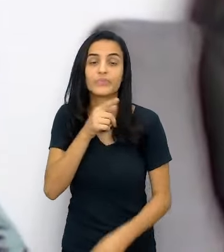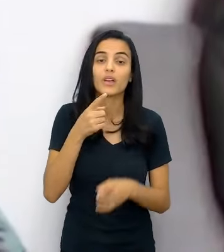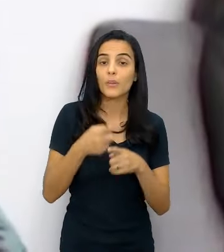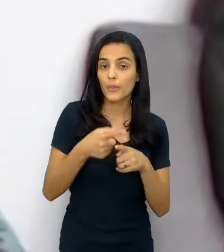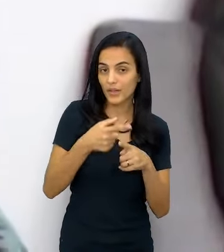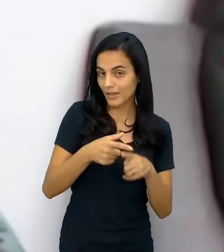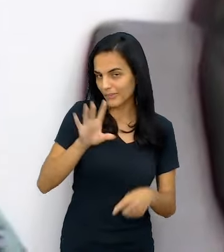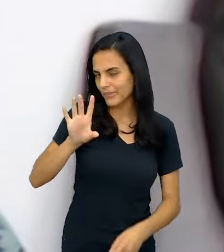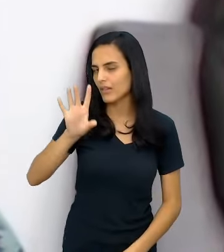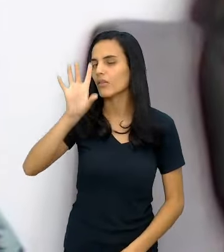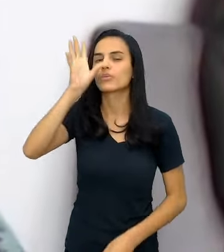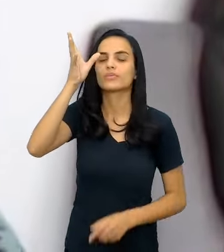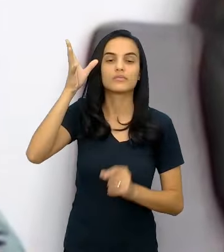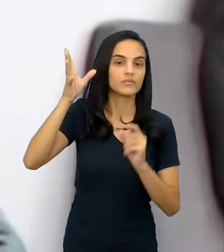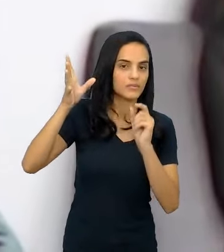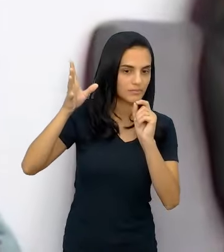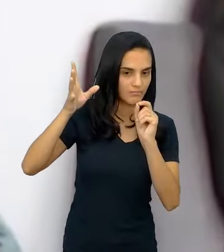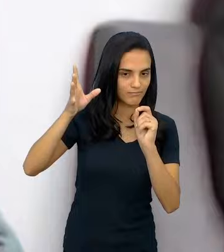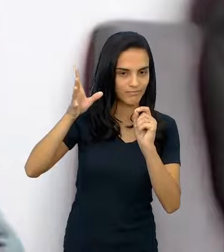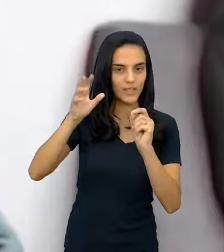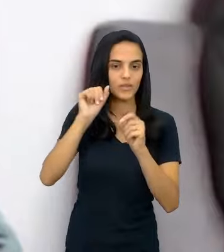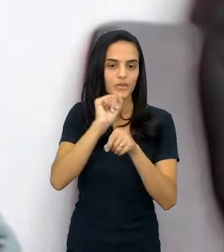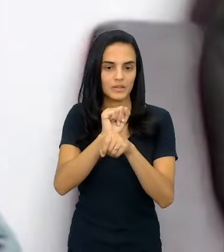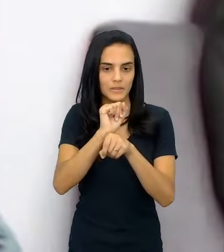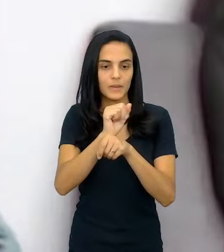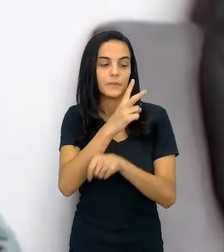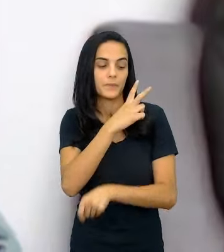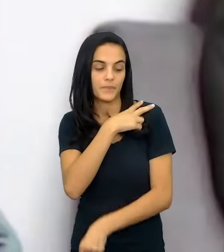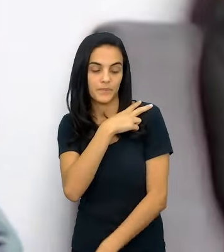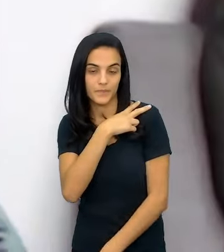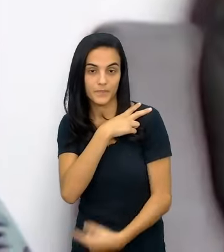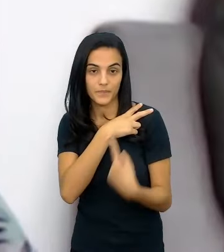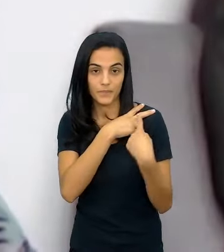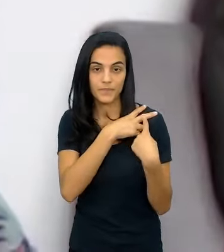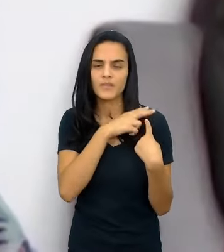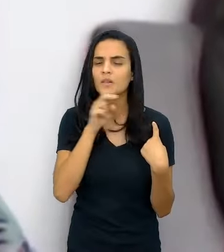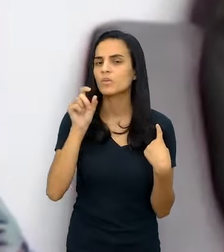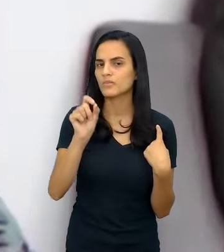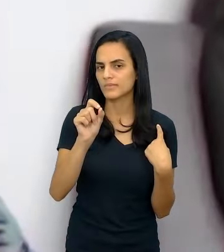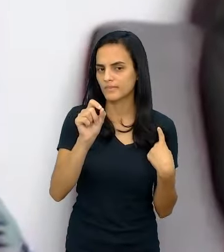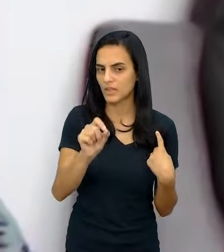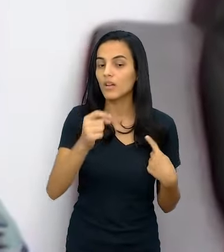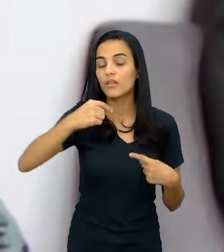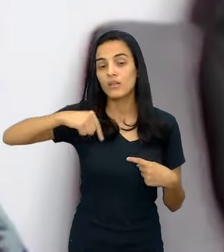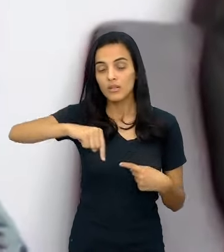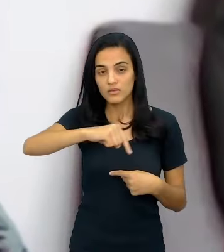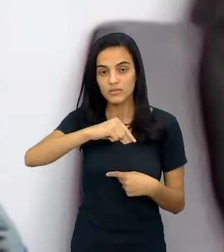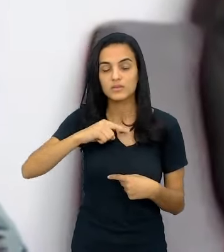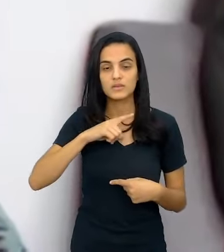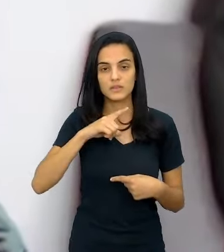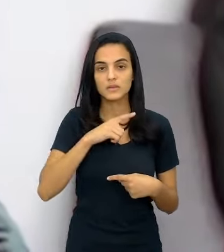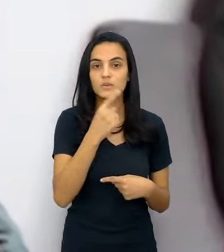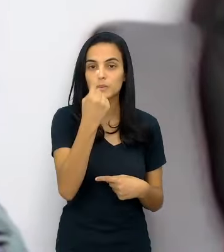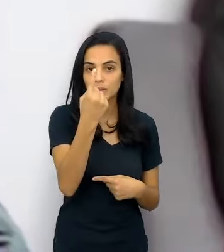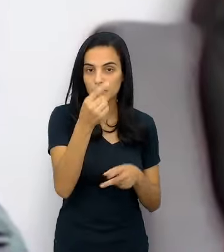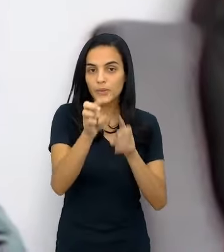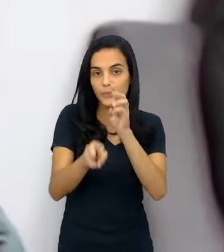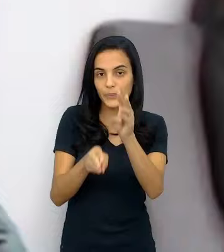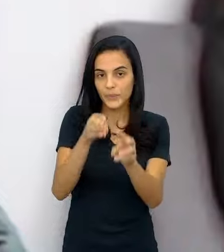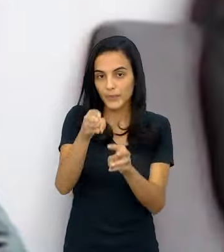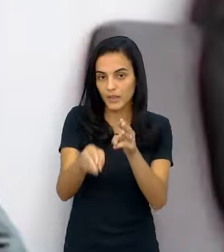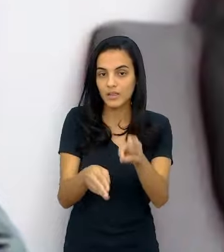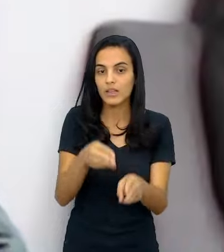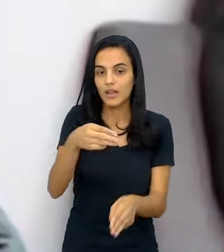que aconteceu para a segunda série do ensino médio? Nós só tivemos, no primeiro bimestre, a